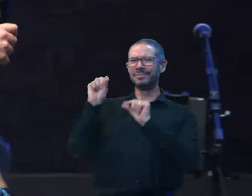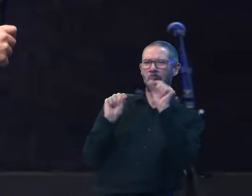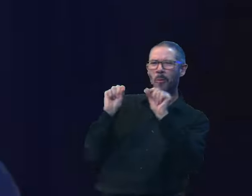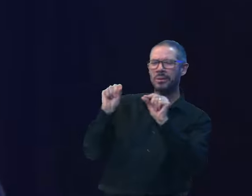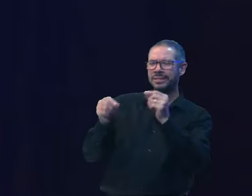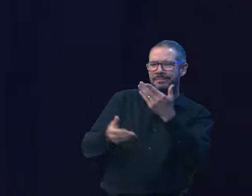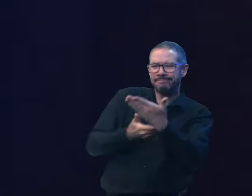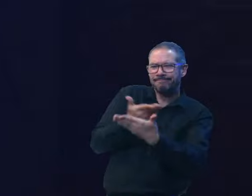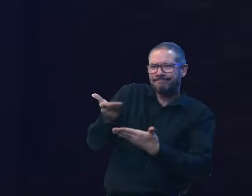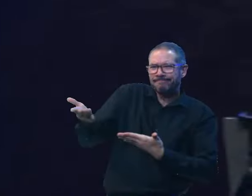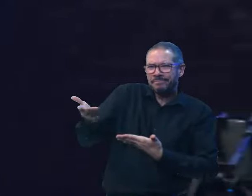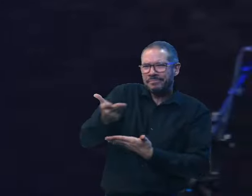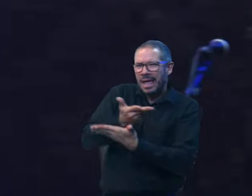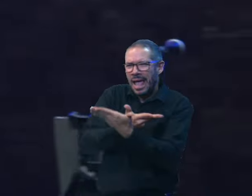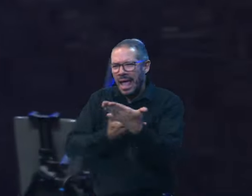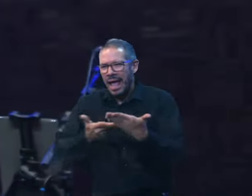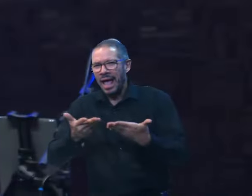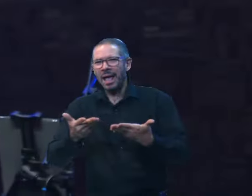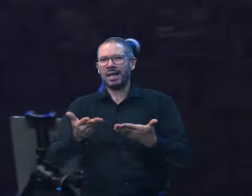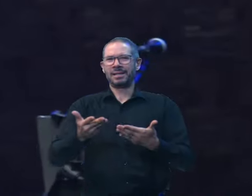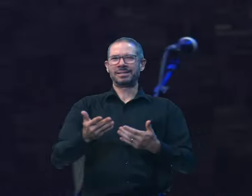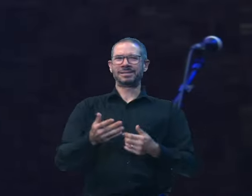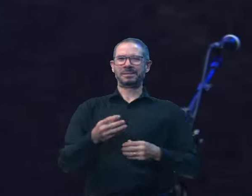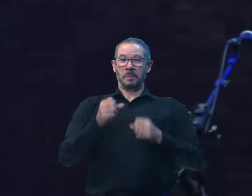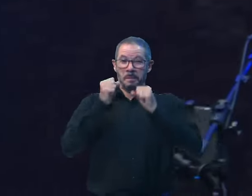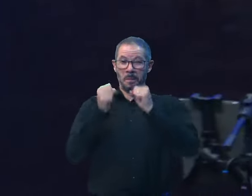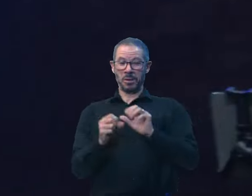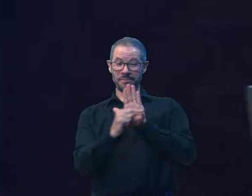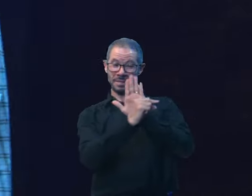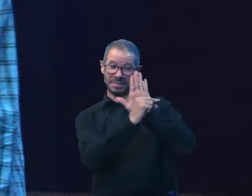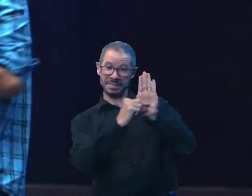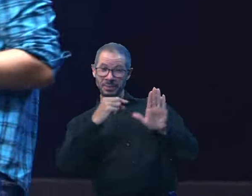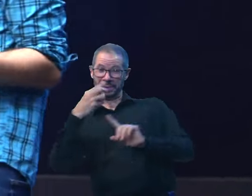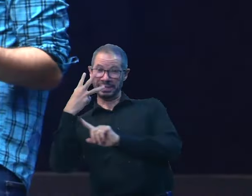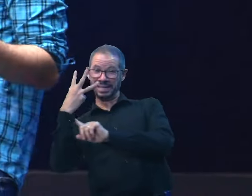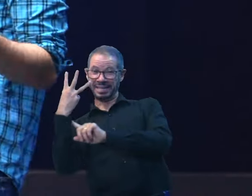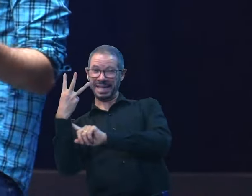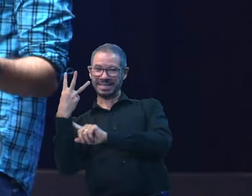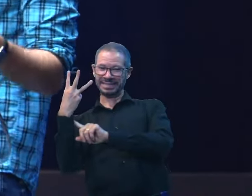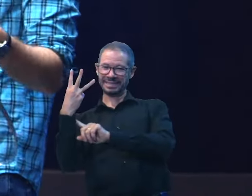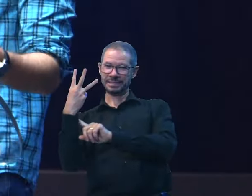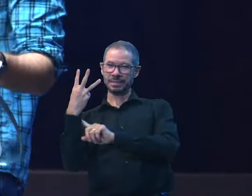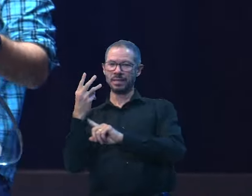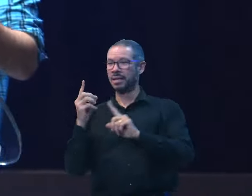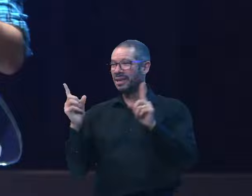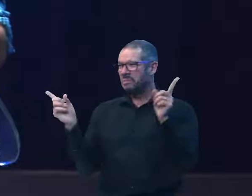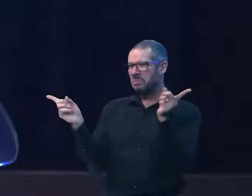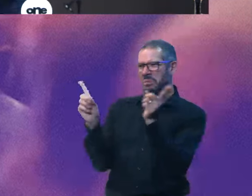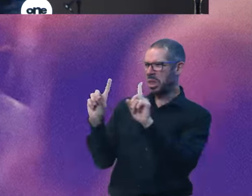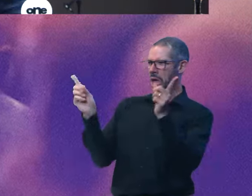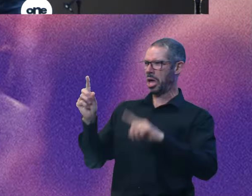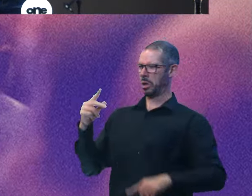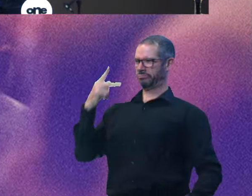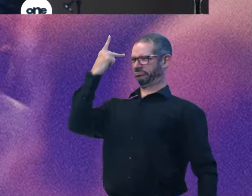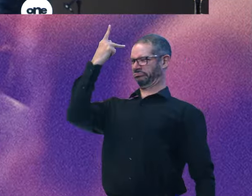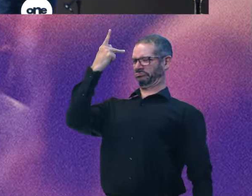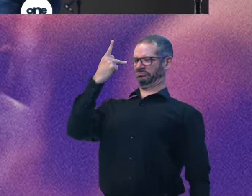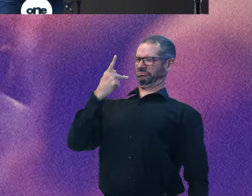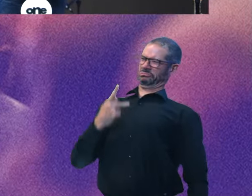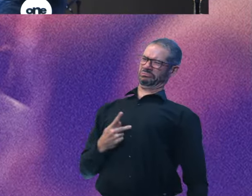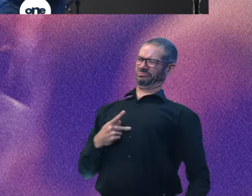relação é... A gente pode ver no versículo 3, ele vai falar assim: não sejam